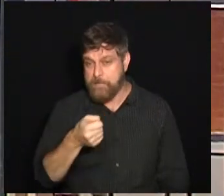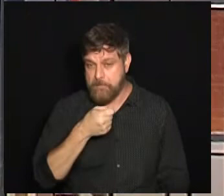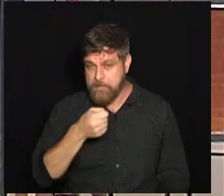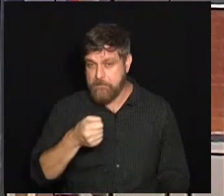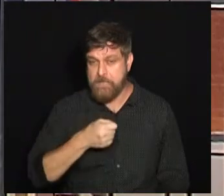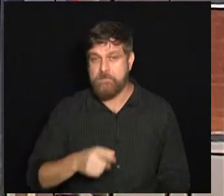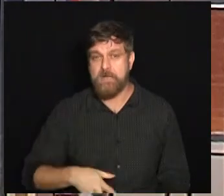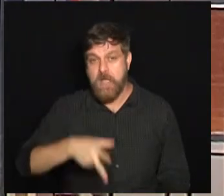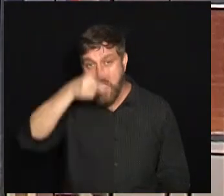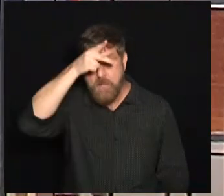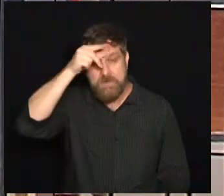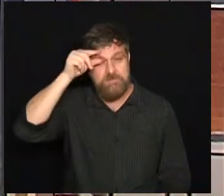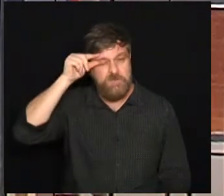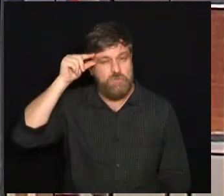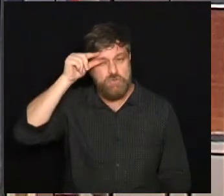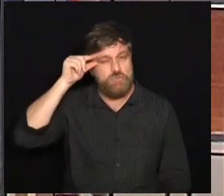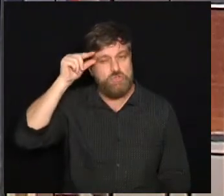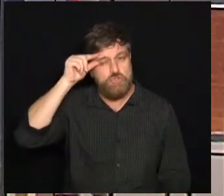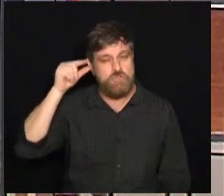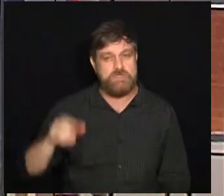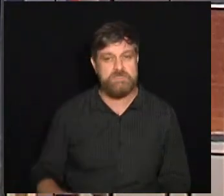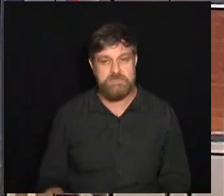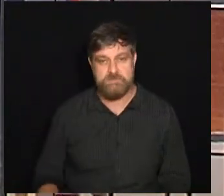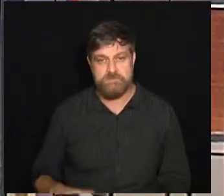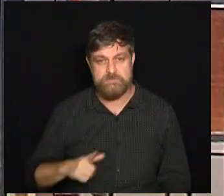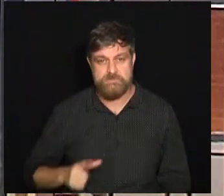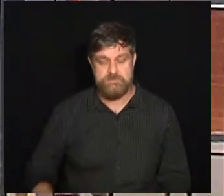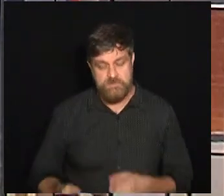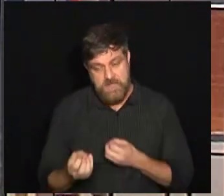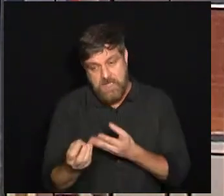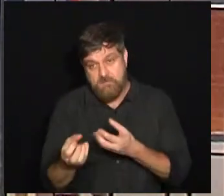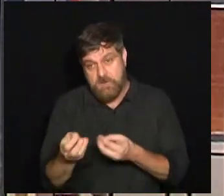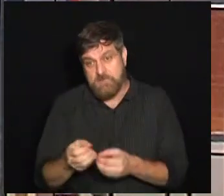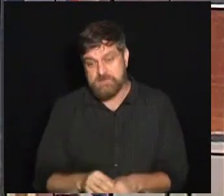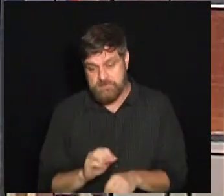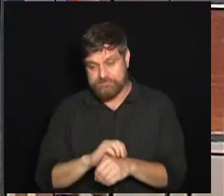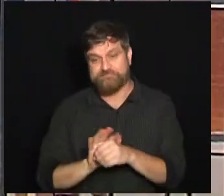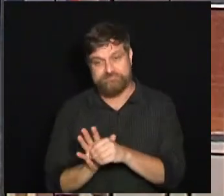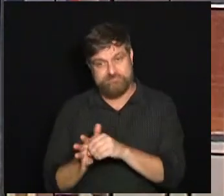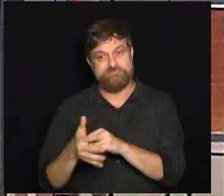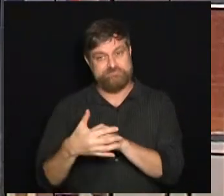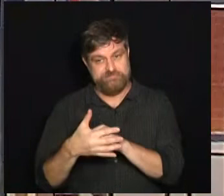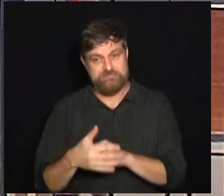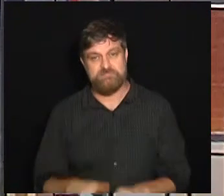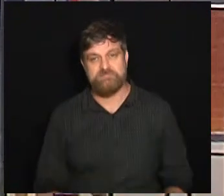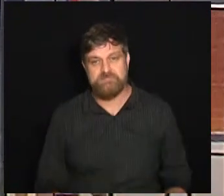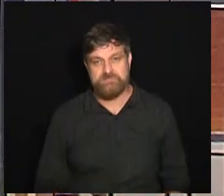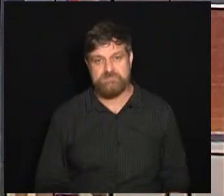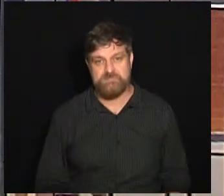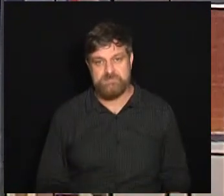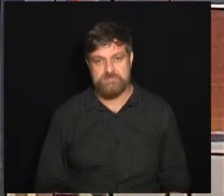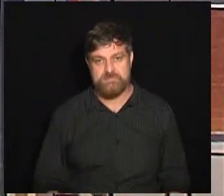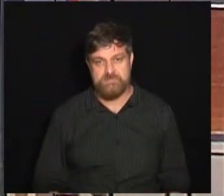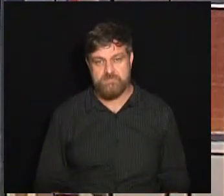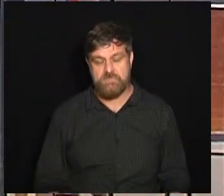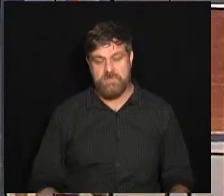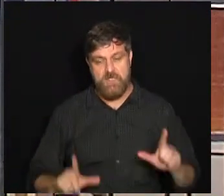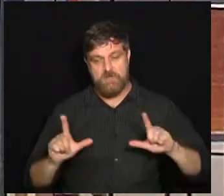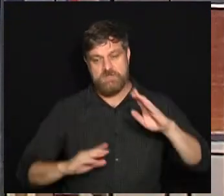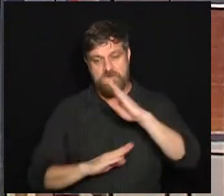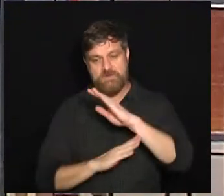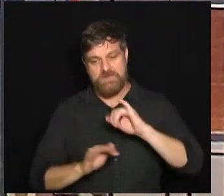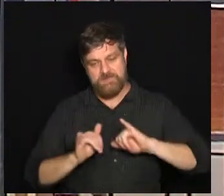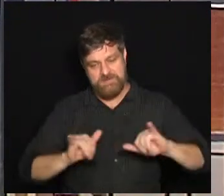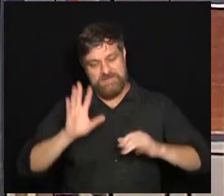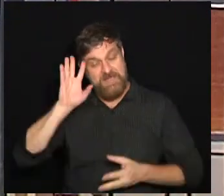entrevista com o prefeito Jonas Donizete, atualizando aí os casos de coronavírus na cidade. Tá certo? O Jornal Câmara